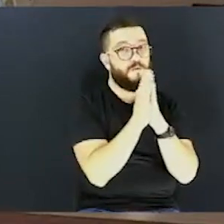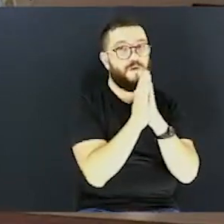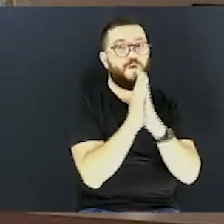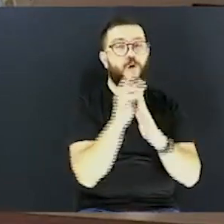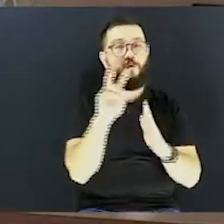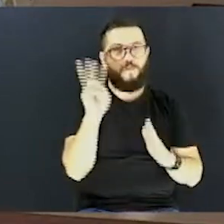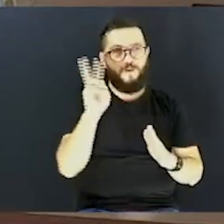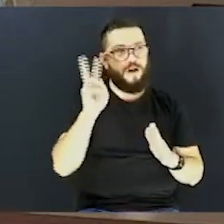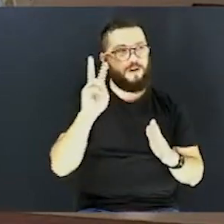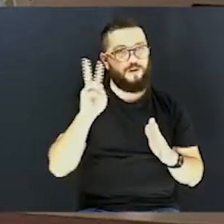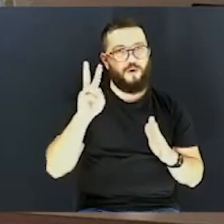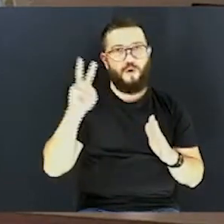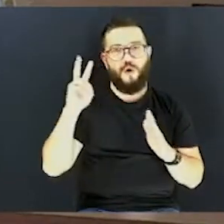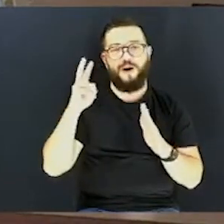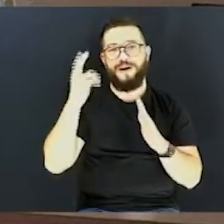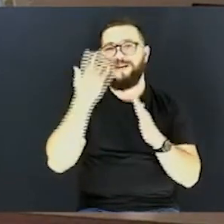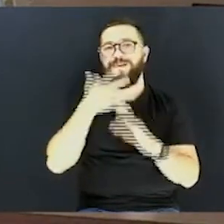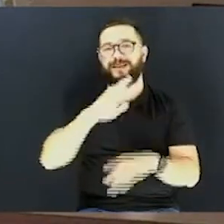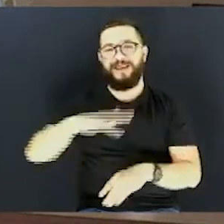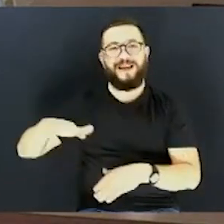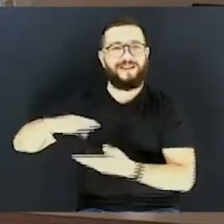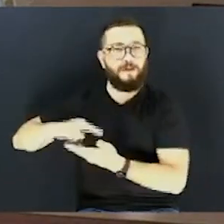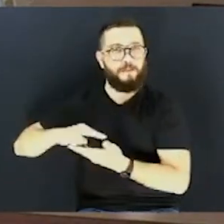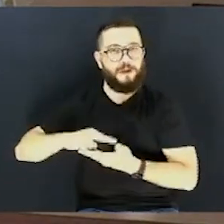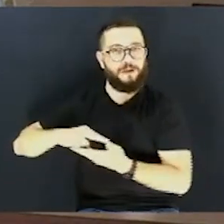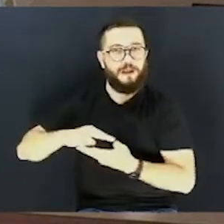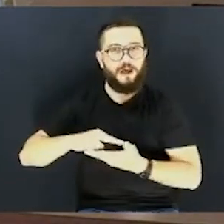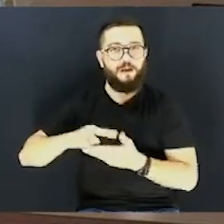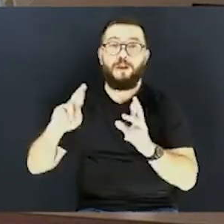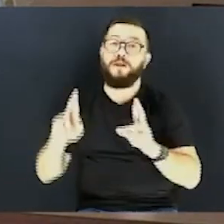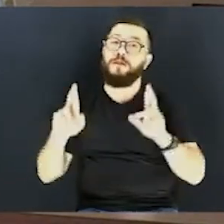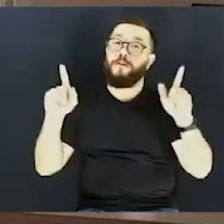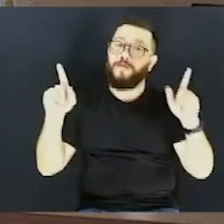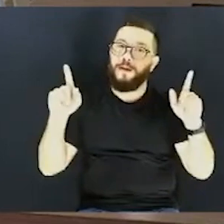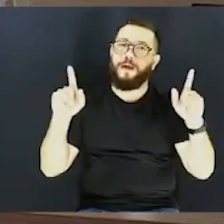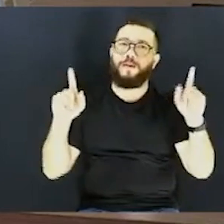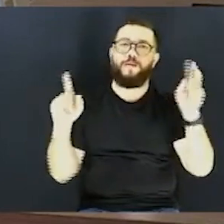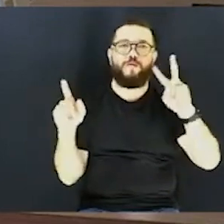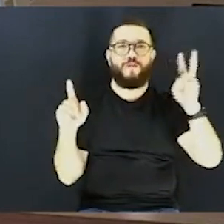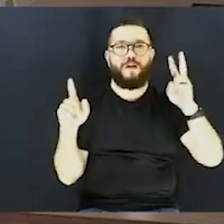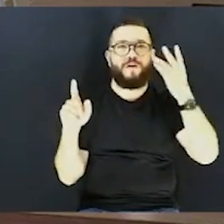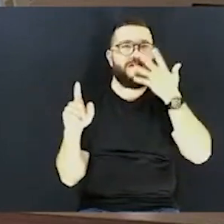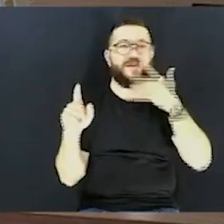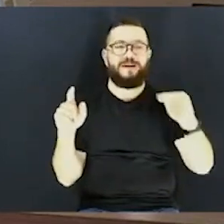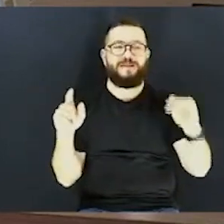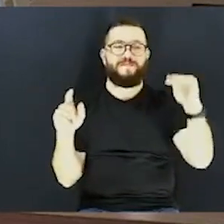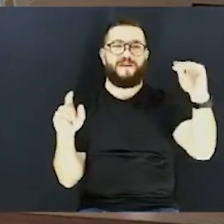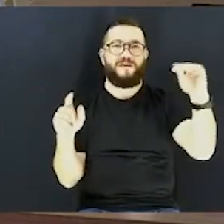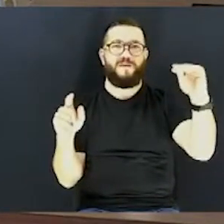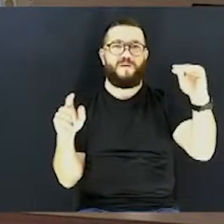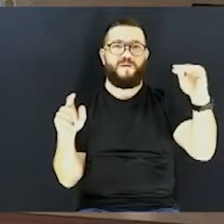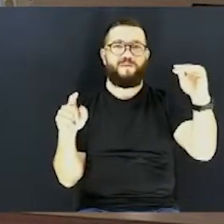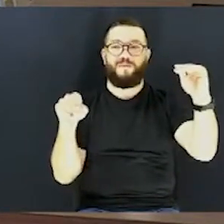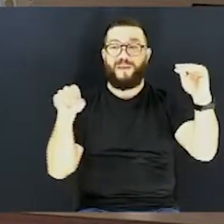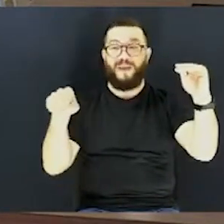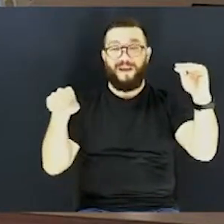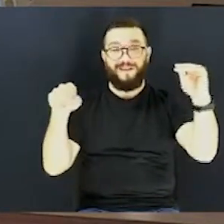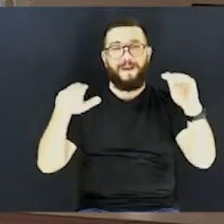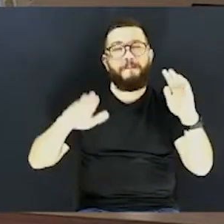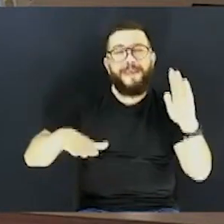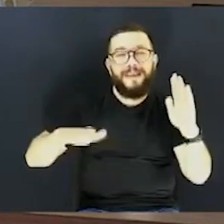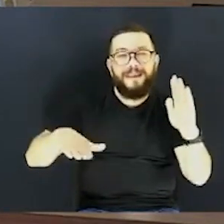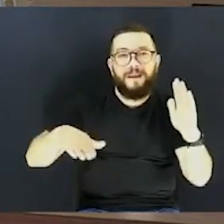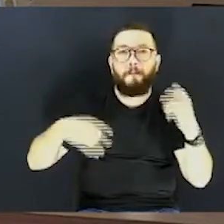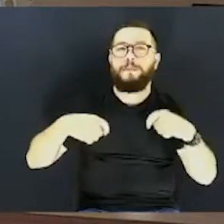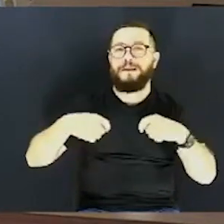é diferenciado do valor pago para as crianças maiores, porque as crianças de berçário, elas acabam custando mais caro, né? Precisa de mais